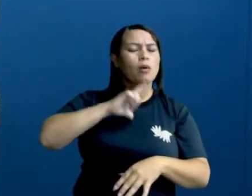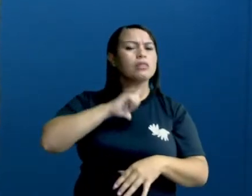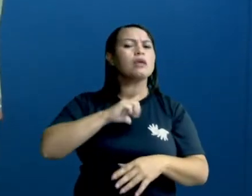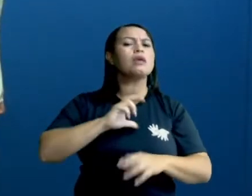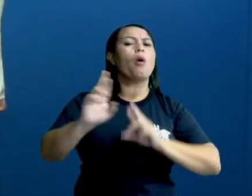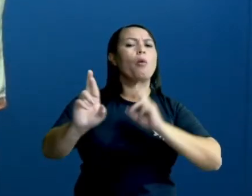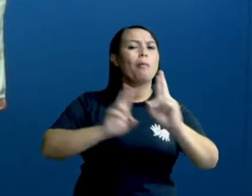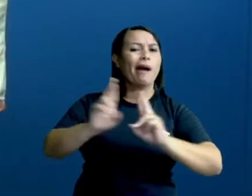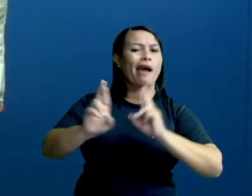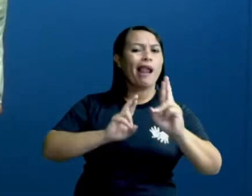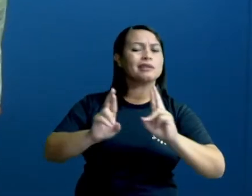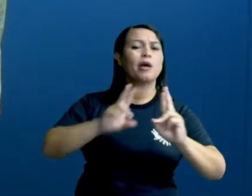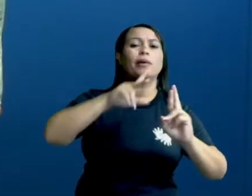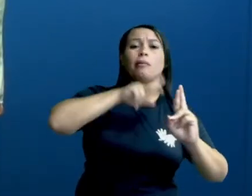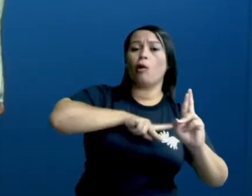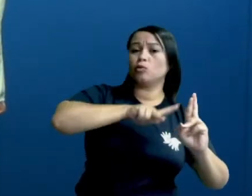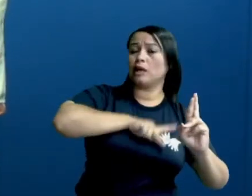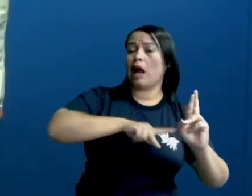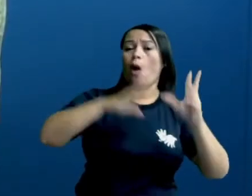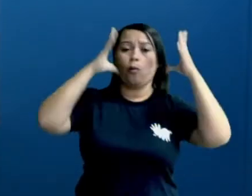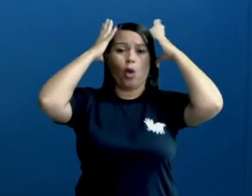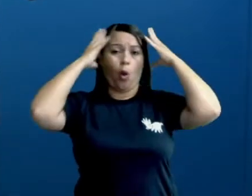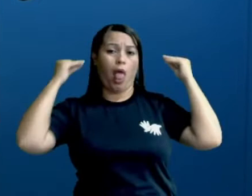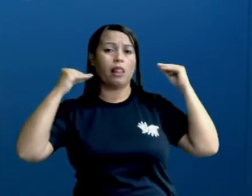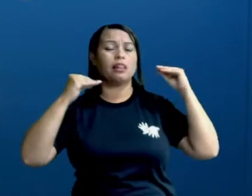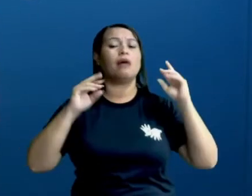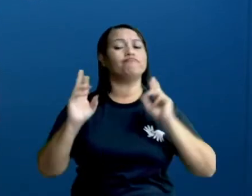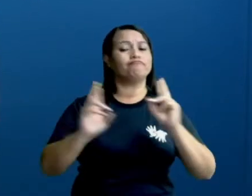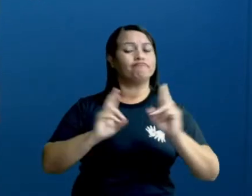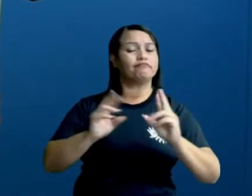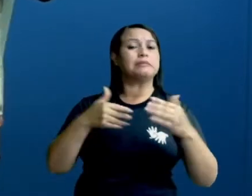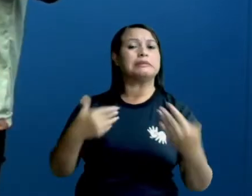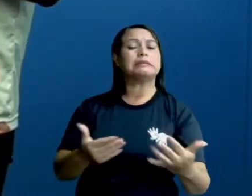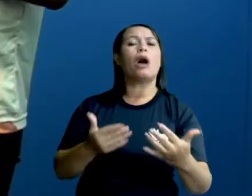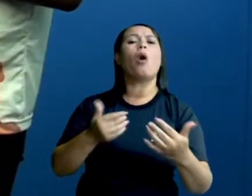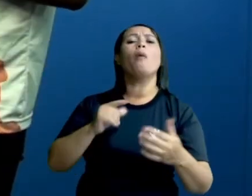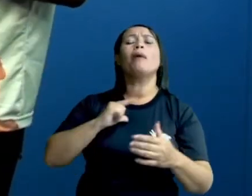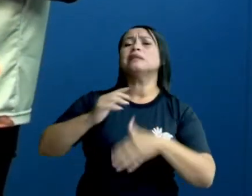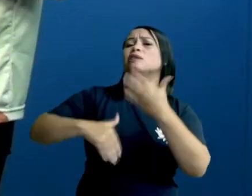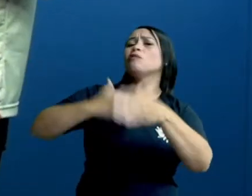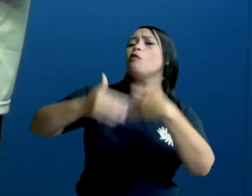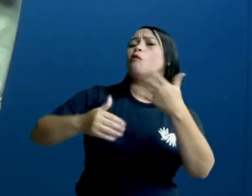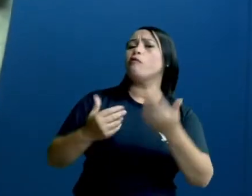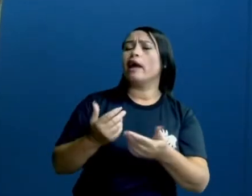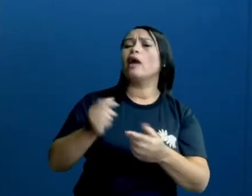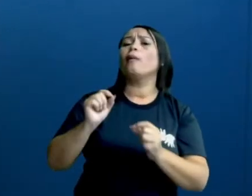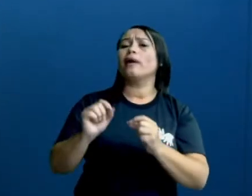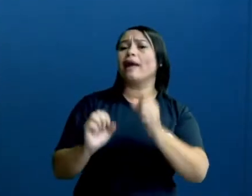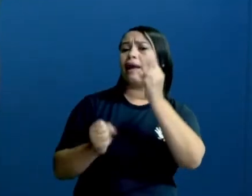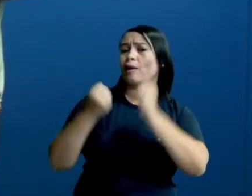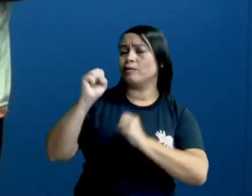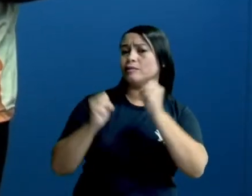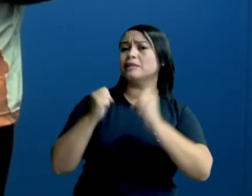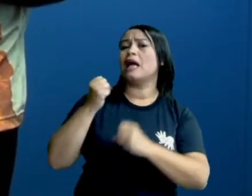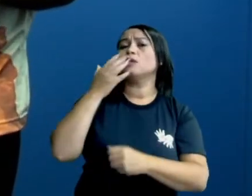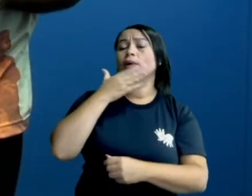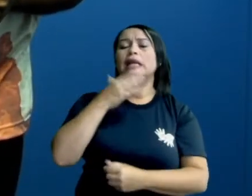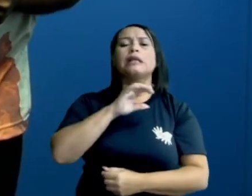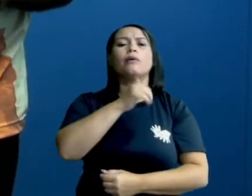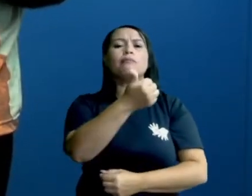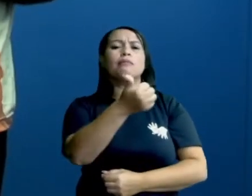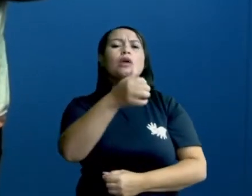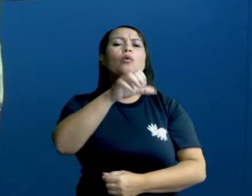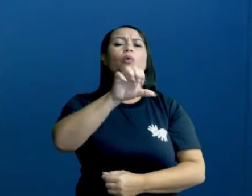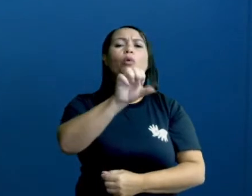né, para poder desenvolver essa cultura açucareira. Sendo que acontece, em 1630, os